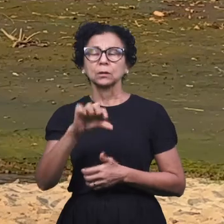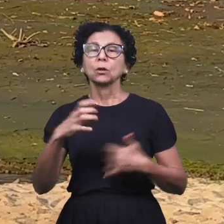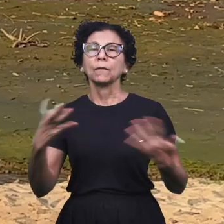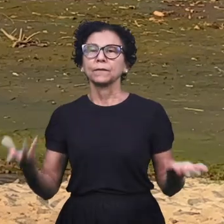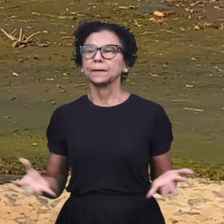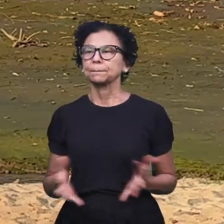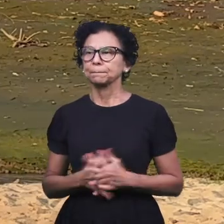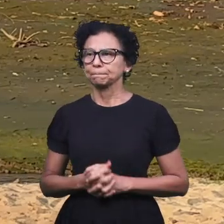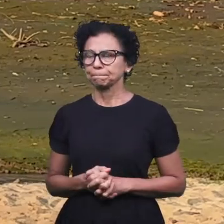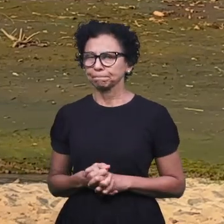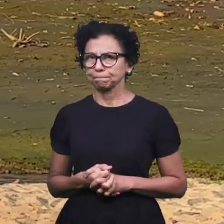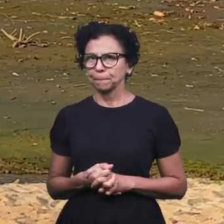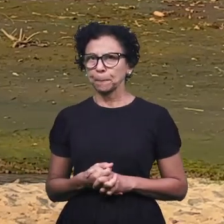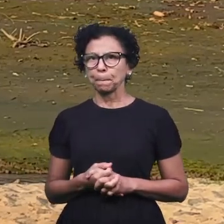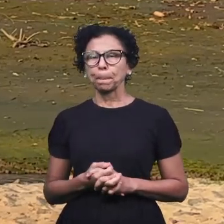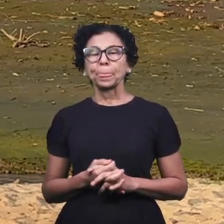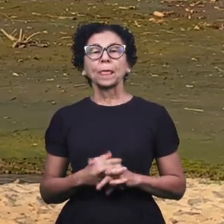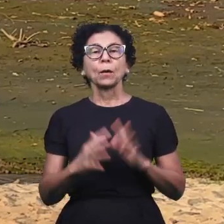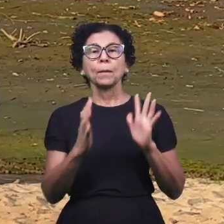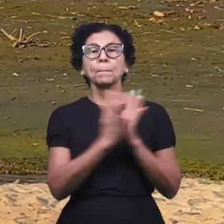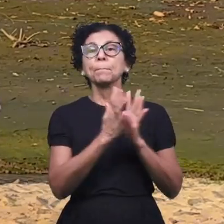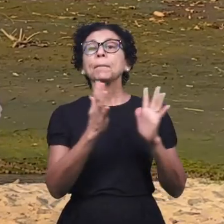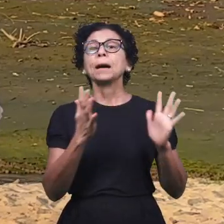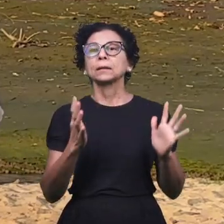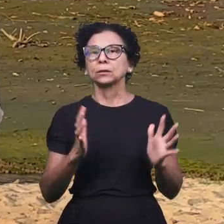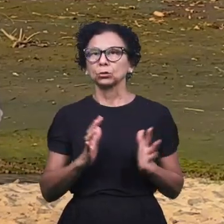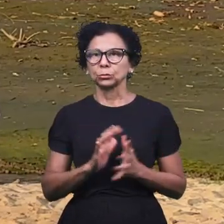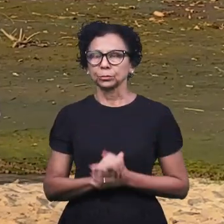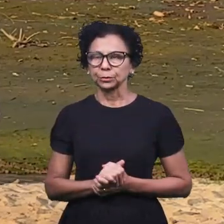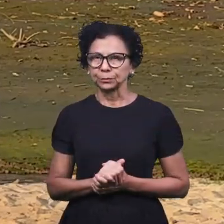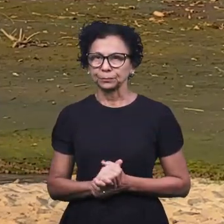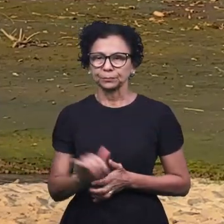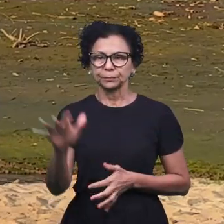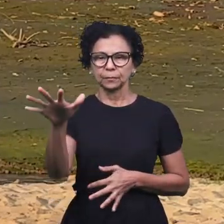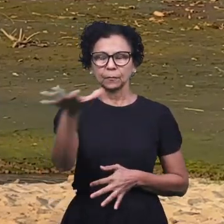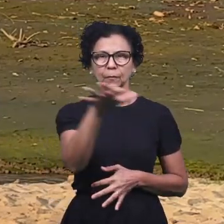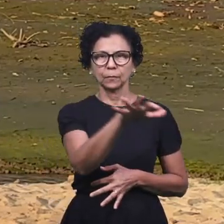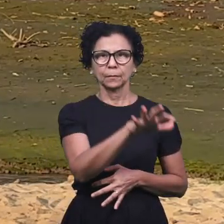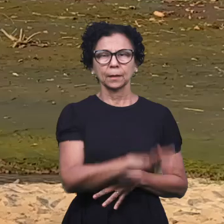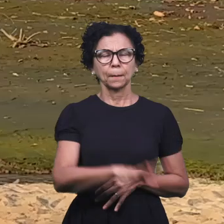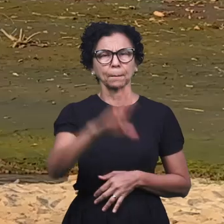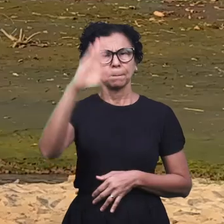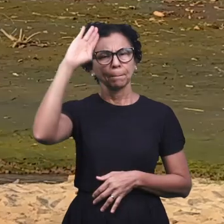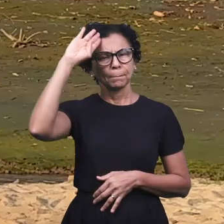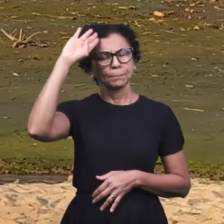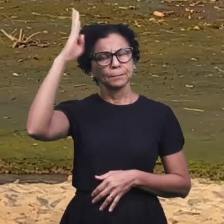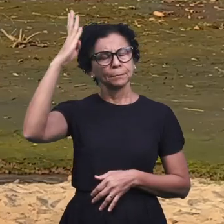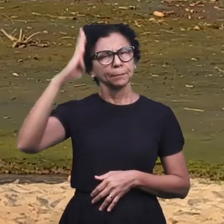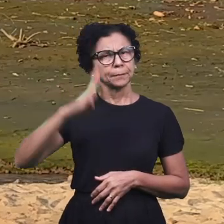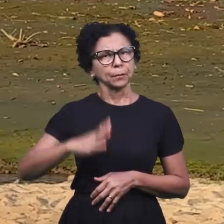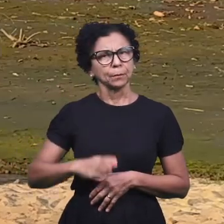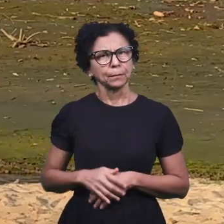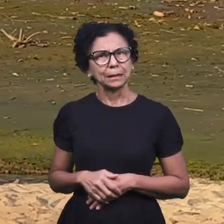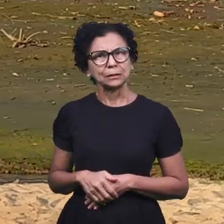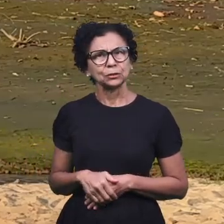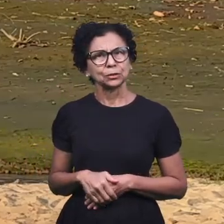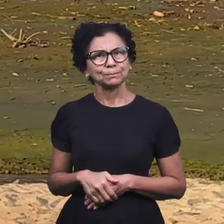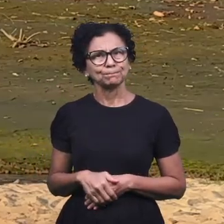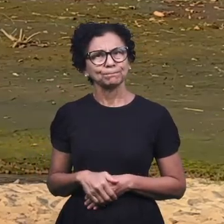ecossistemas locais? Os impactos da seca nos ecossistemas locais envolvem principalmente